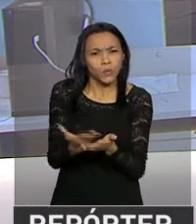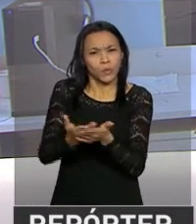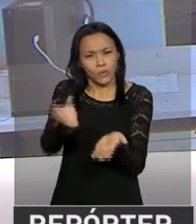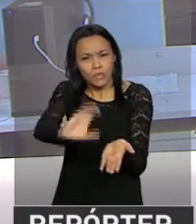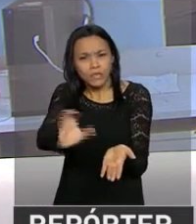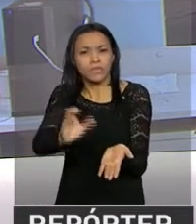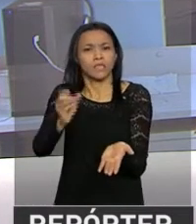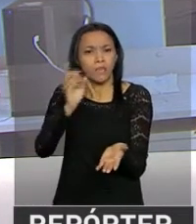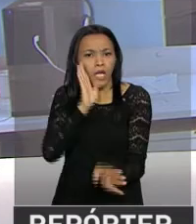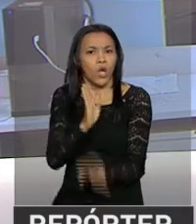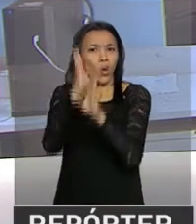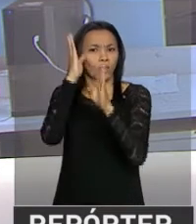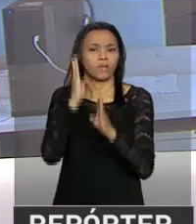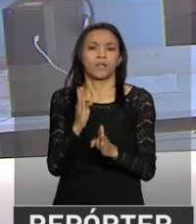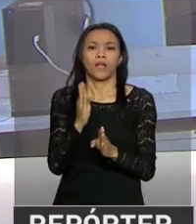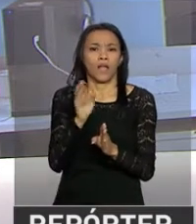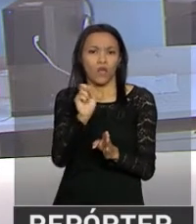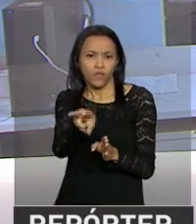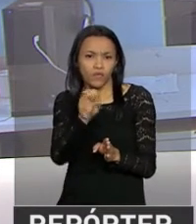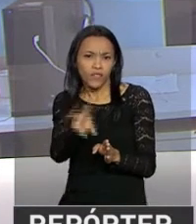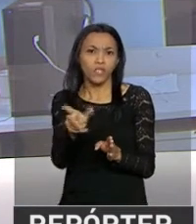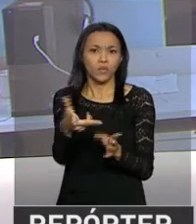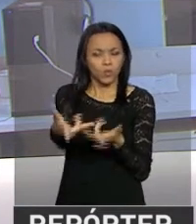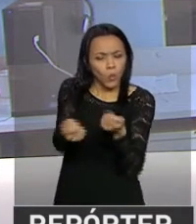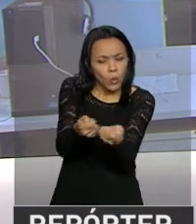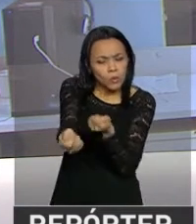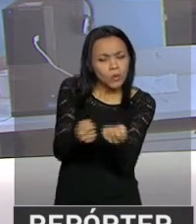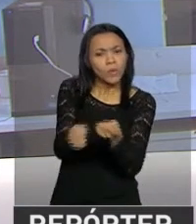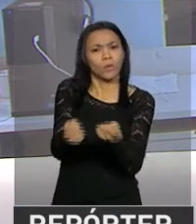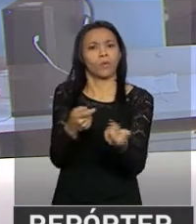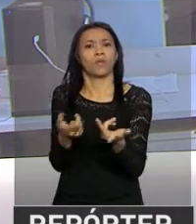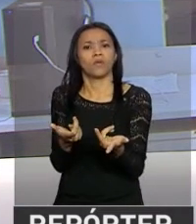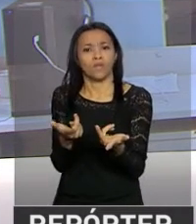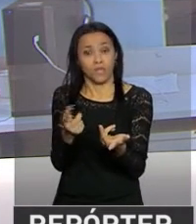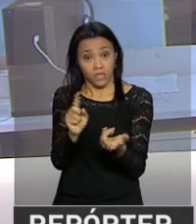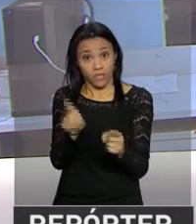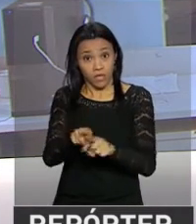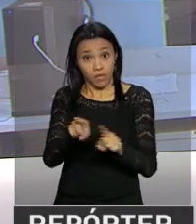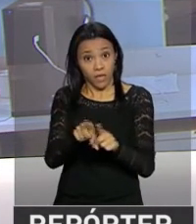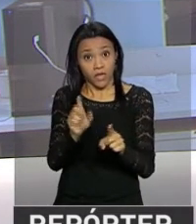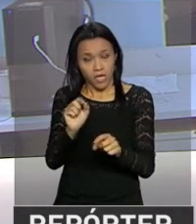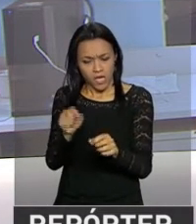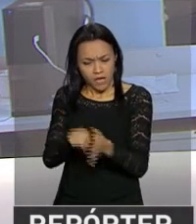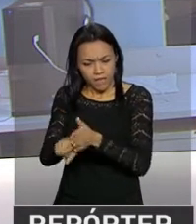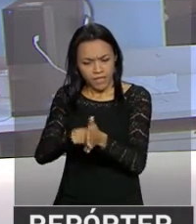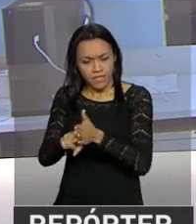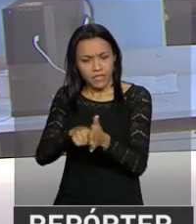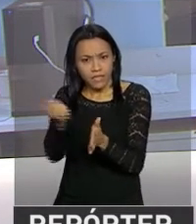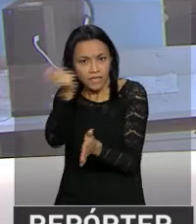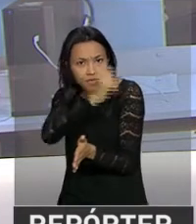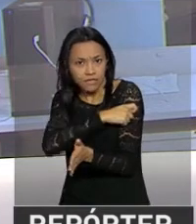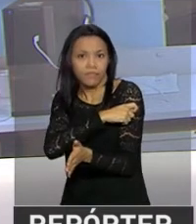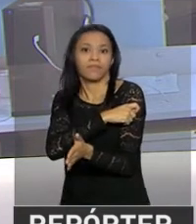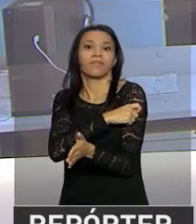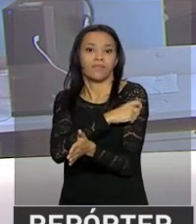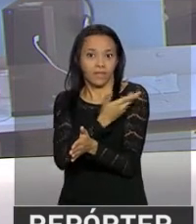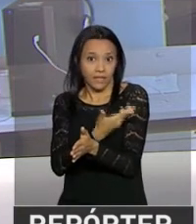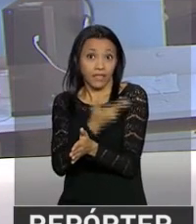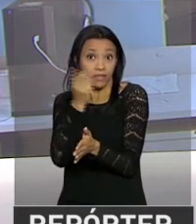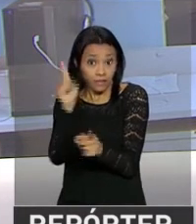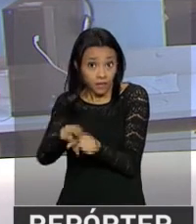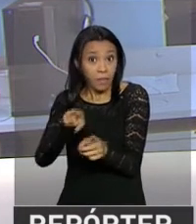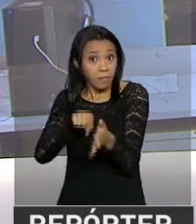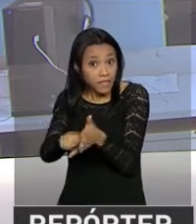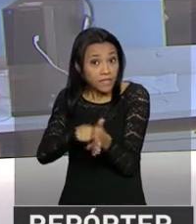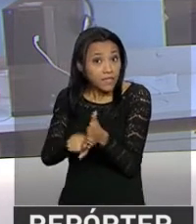para o diagnóstico do vírus Zika, o controle do mosquito Aedes aegypti, o desenvolvimento da vacina contra o Zika e pesquisas